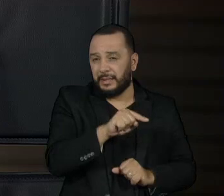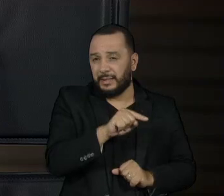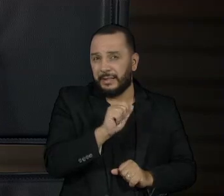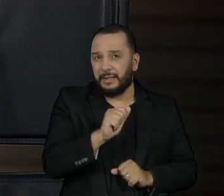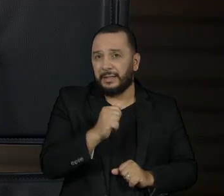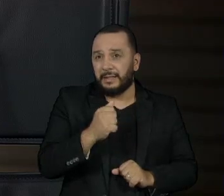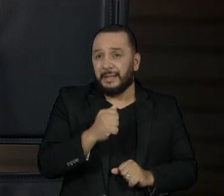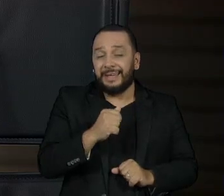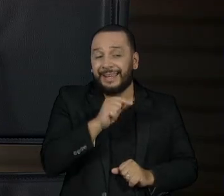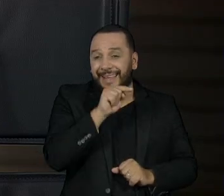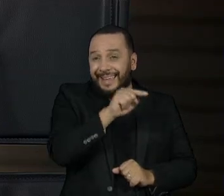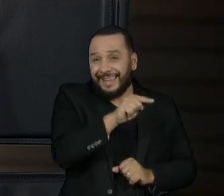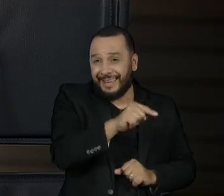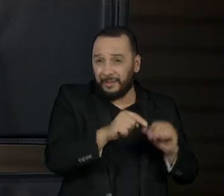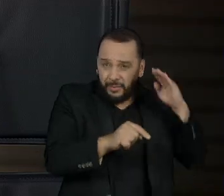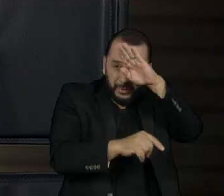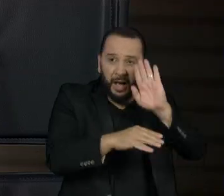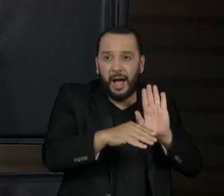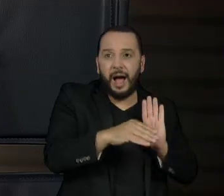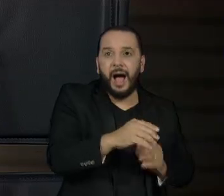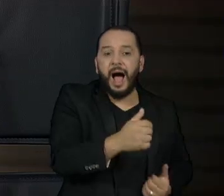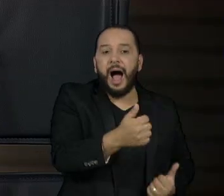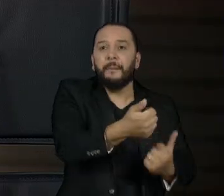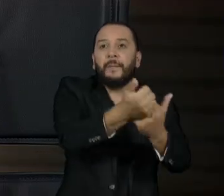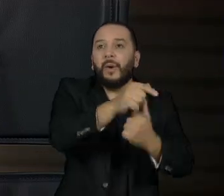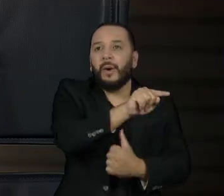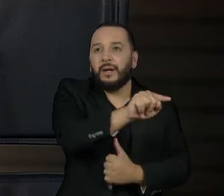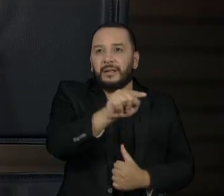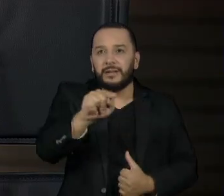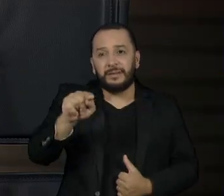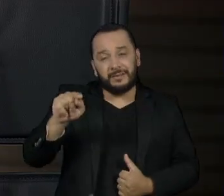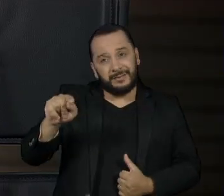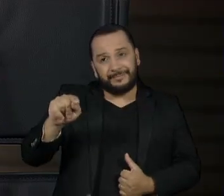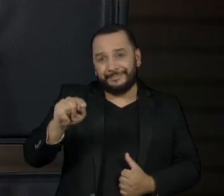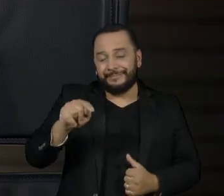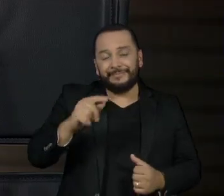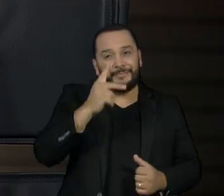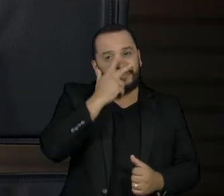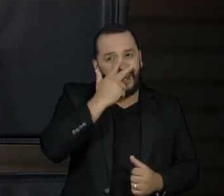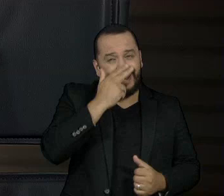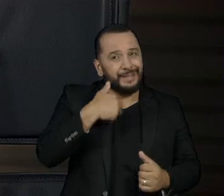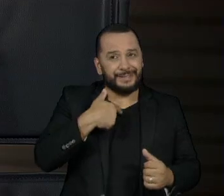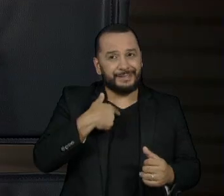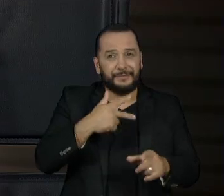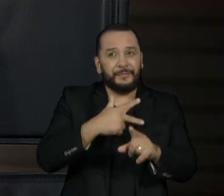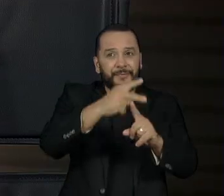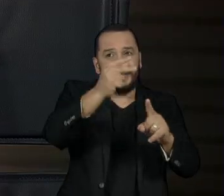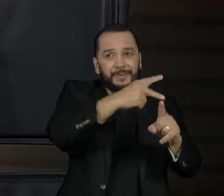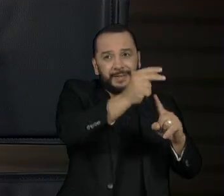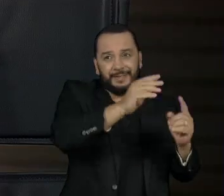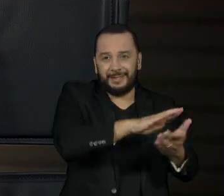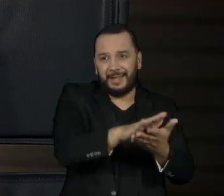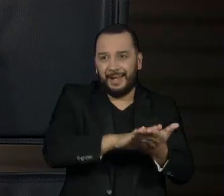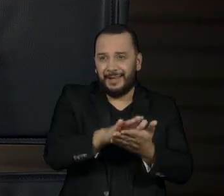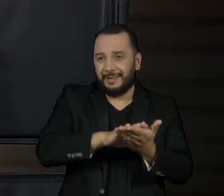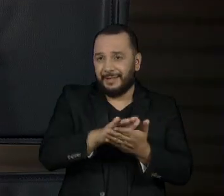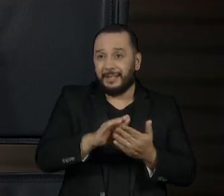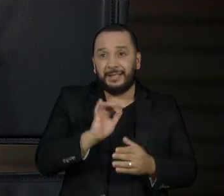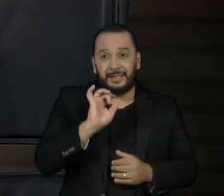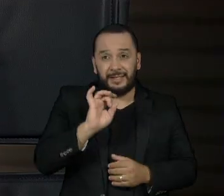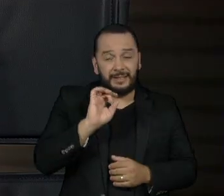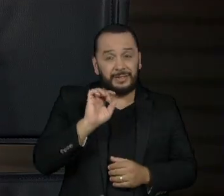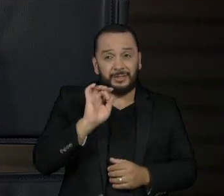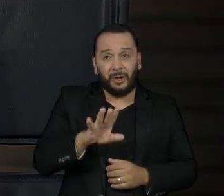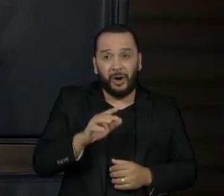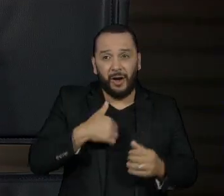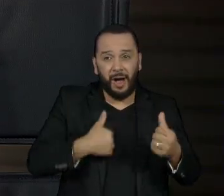a quem ele apoia, né? Então é muito personalizada esse apoio de parte do eleitor ao presidente,